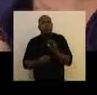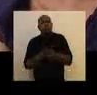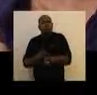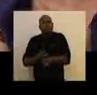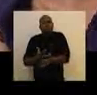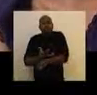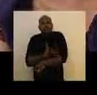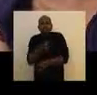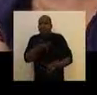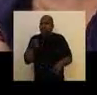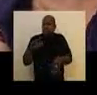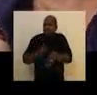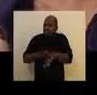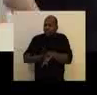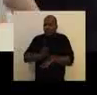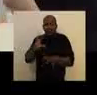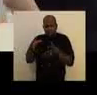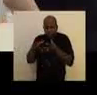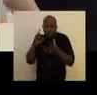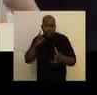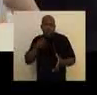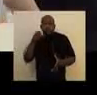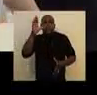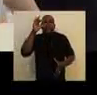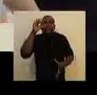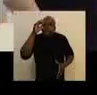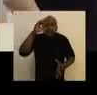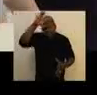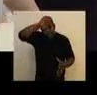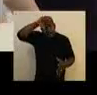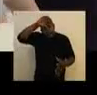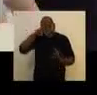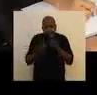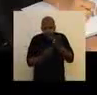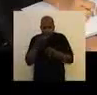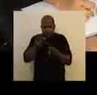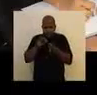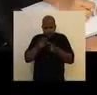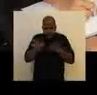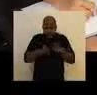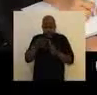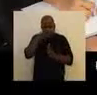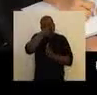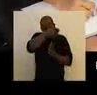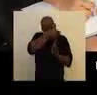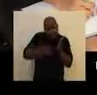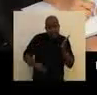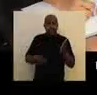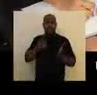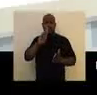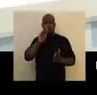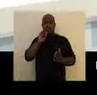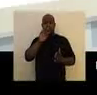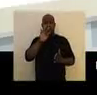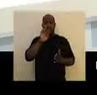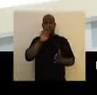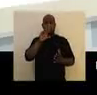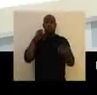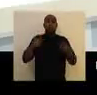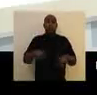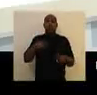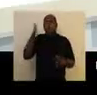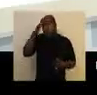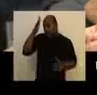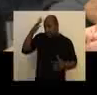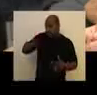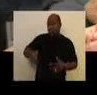o processo, durante todo o curso. A curiosidade deles, a vontade de aprender, para fazer roteiro, para descrever alguma coisa, precisa